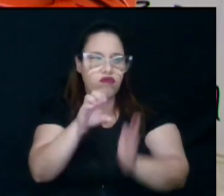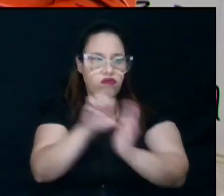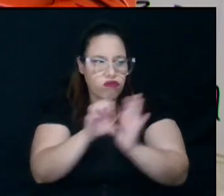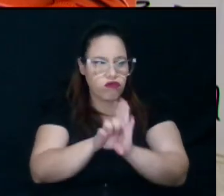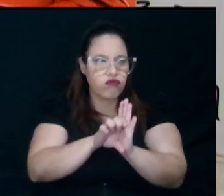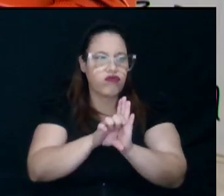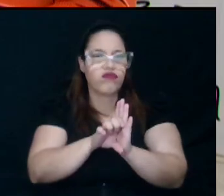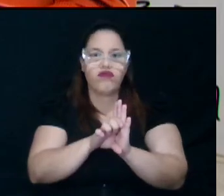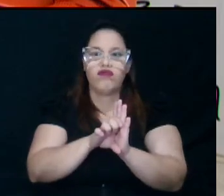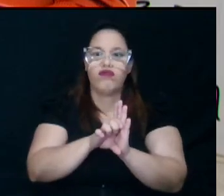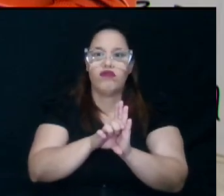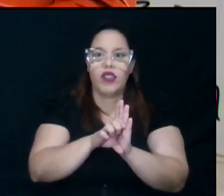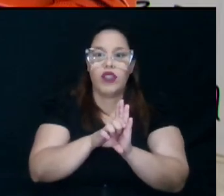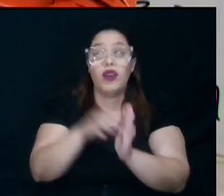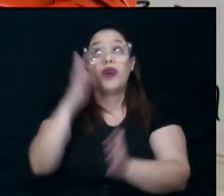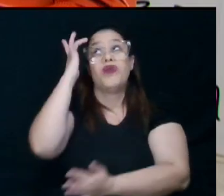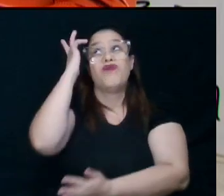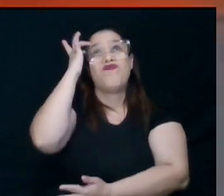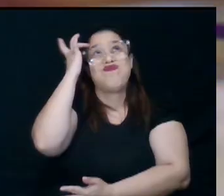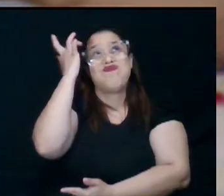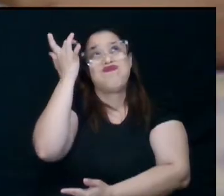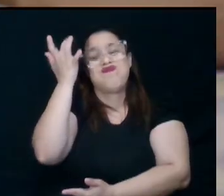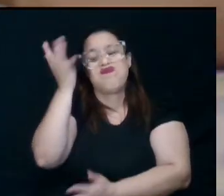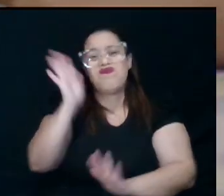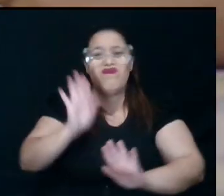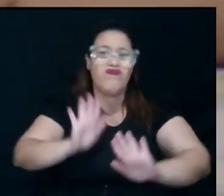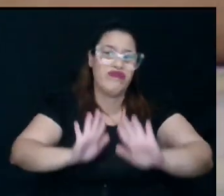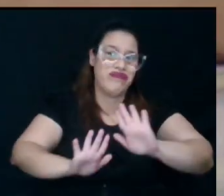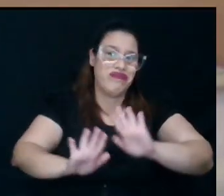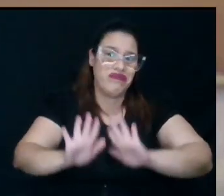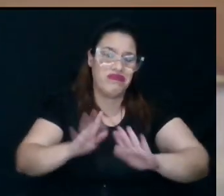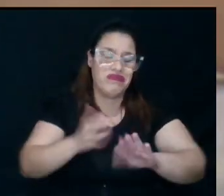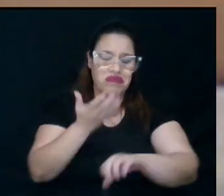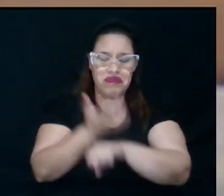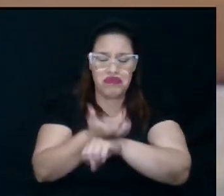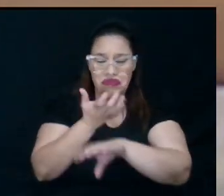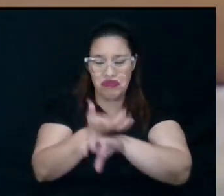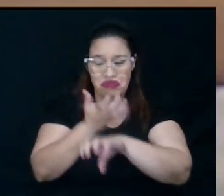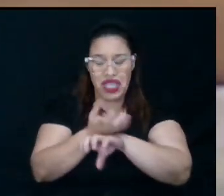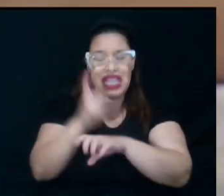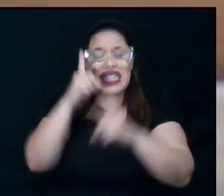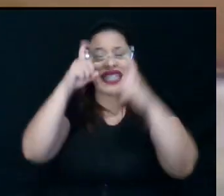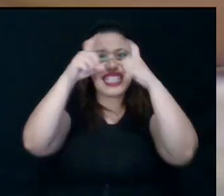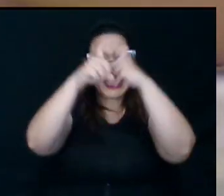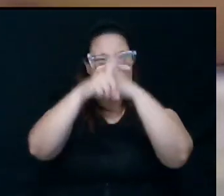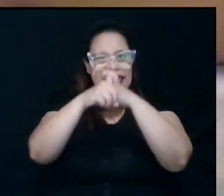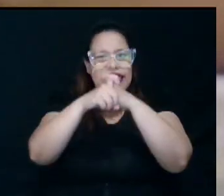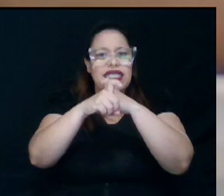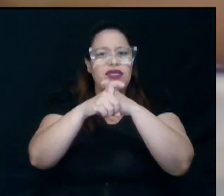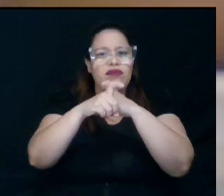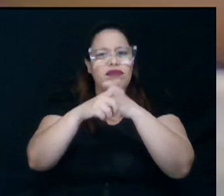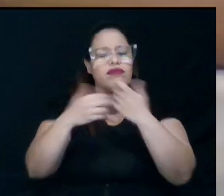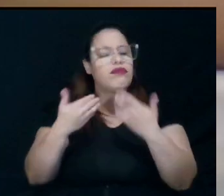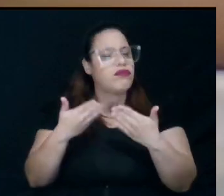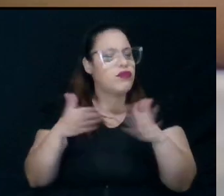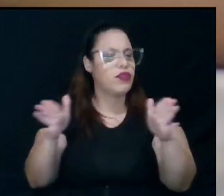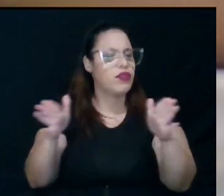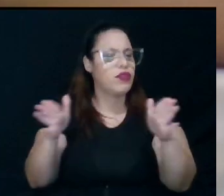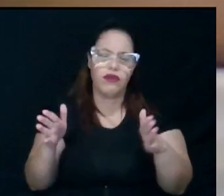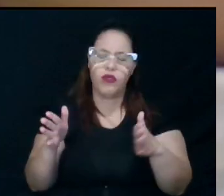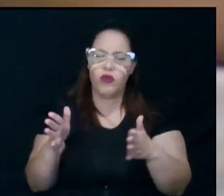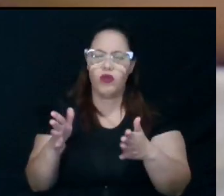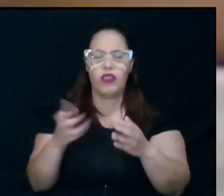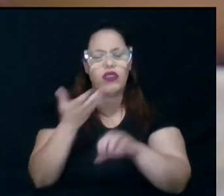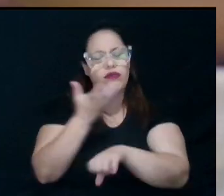ficar fácil, não significa que a disciplina vai deixar de ser difícil, mas isso existe para quase todas as disciplinas, né? Eu sei